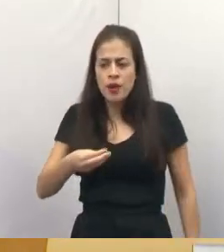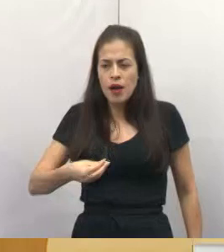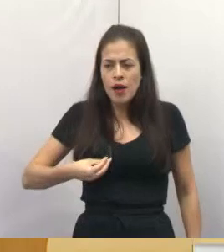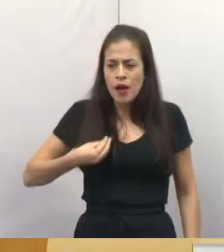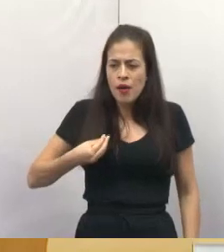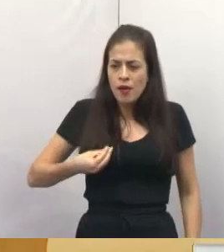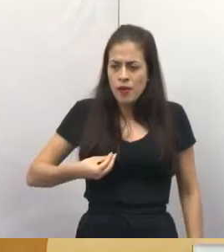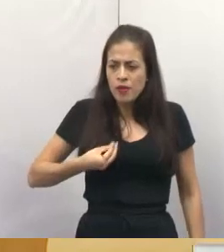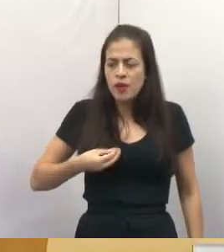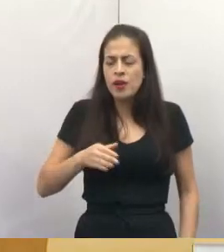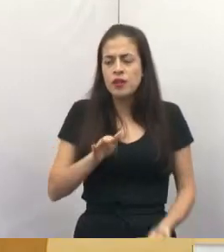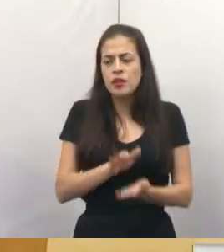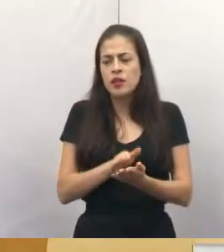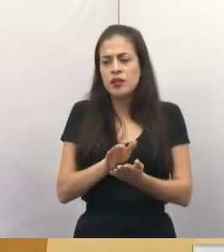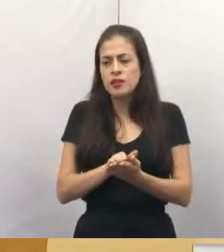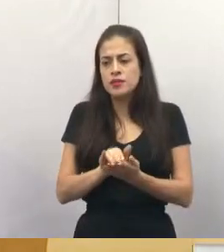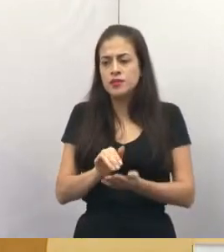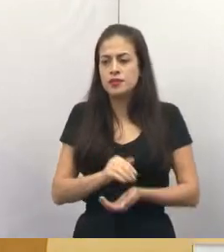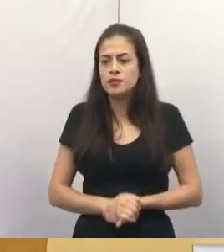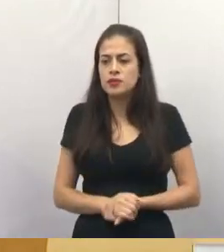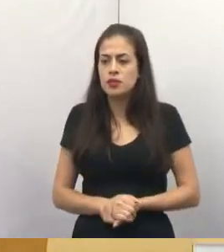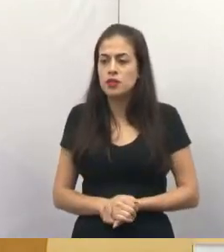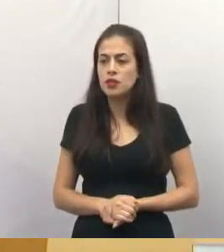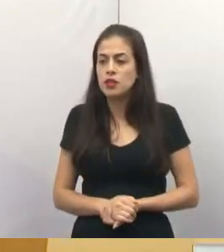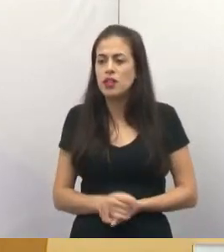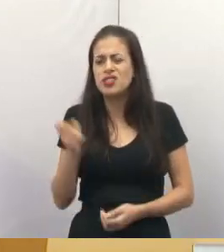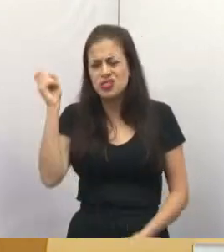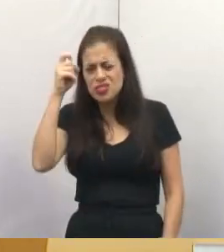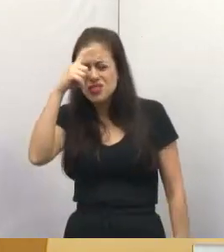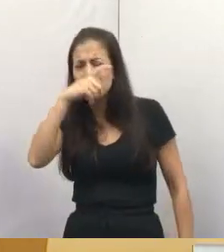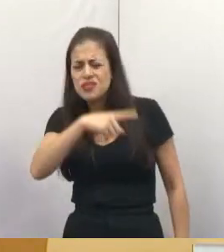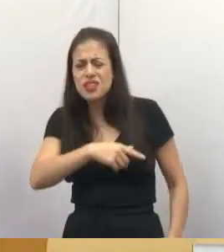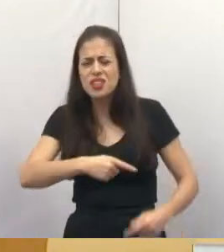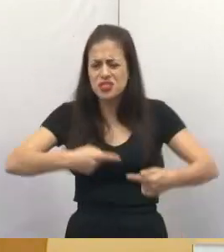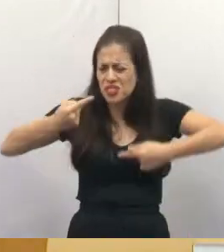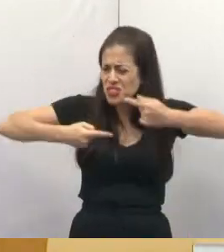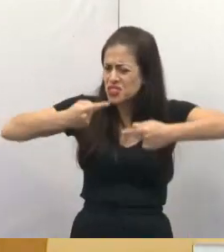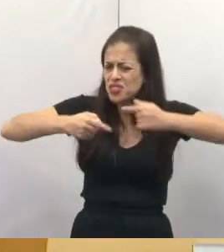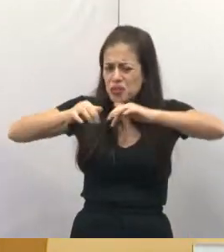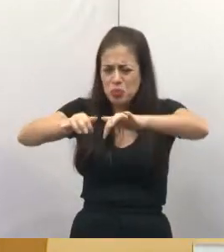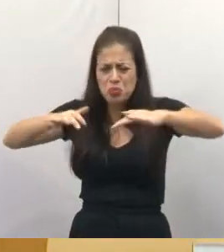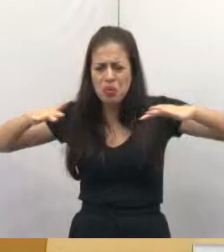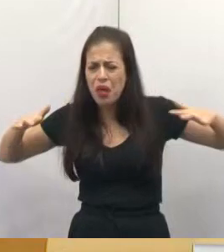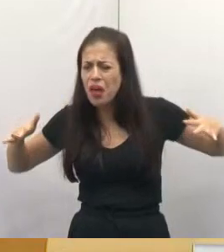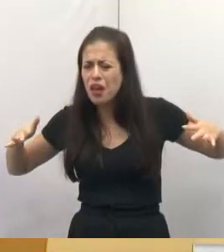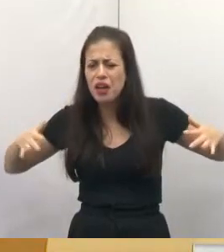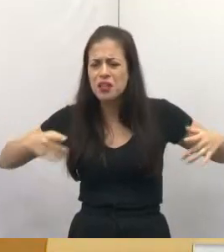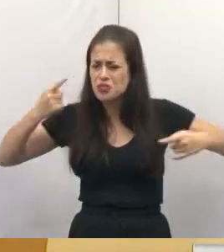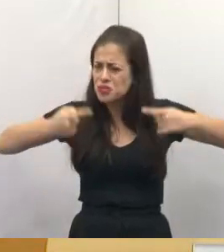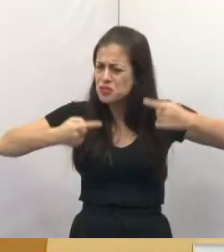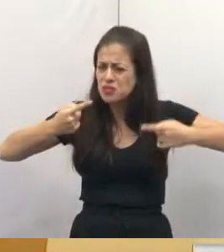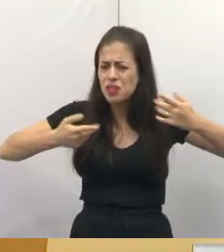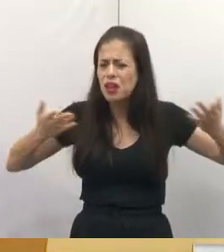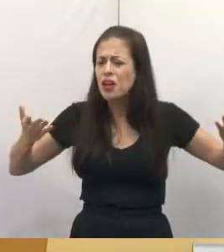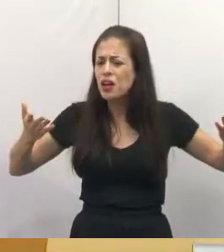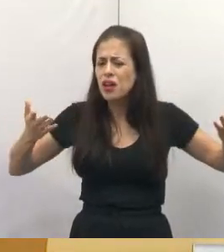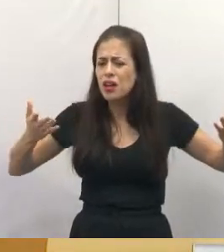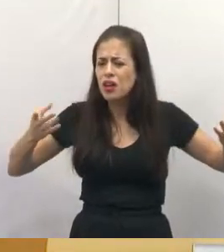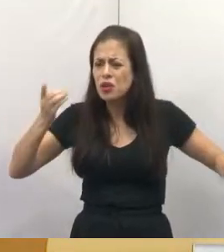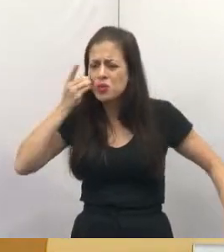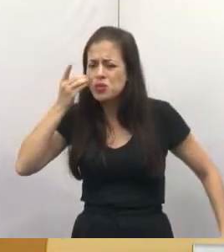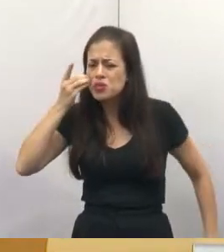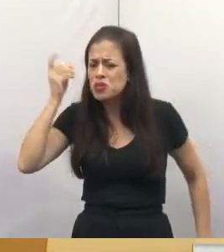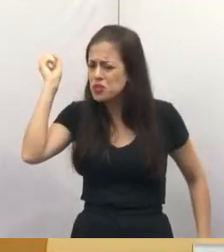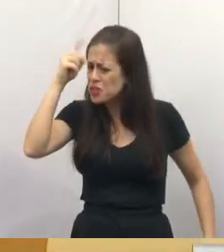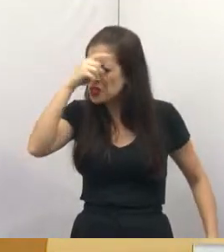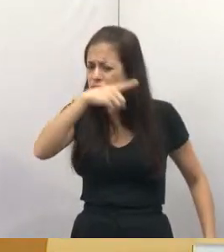cidade, possam... Ó, gente, está difícil apresentar aqui com essa discussão no plenário. Ô, Dude, está muito difícil